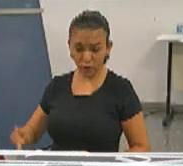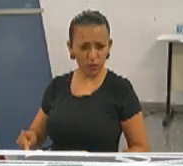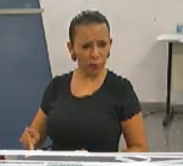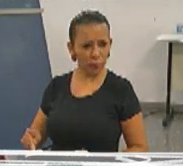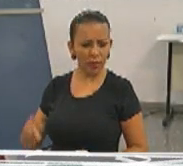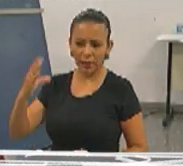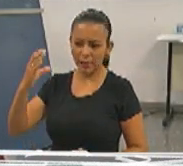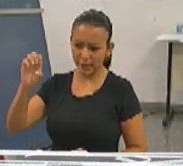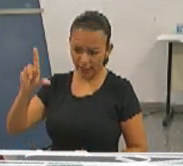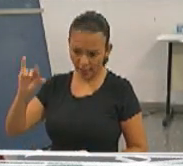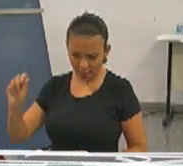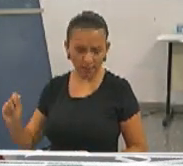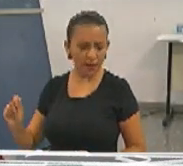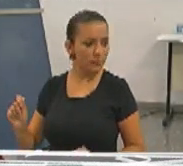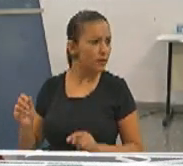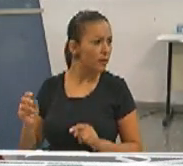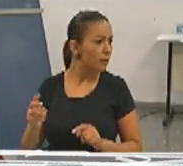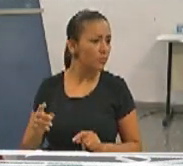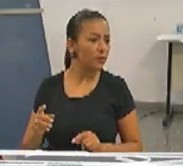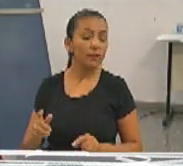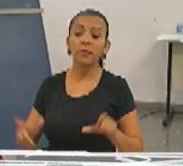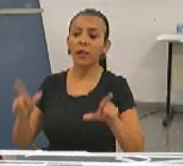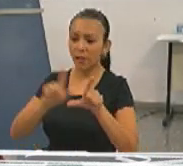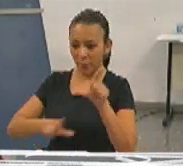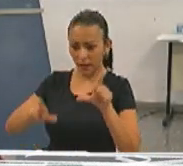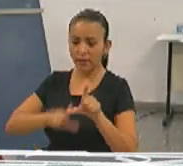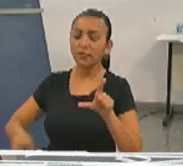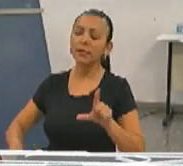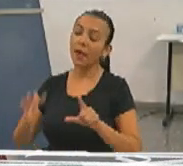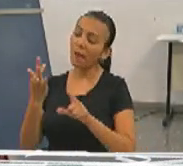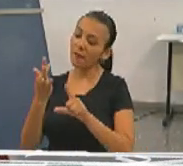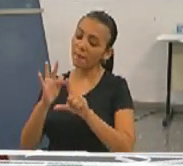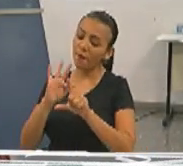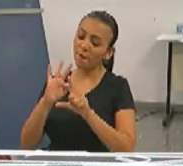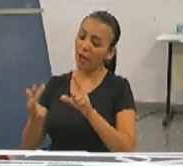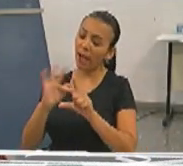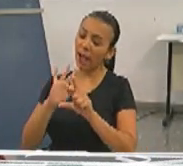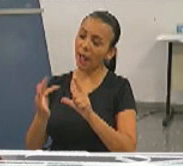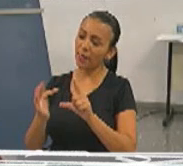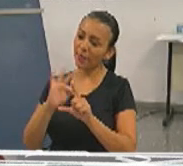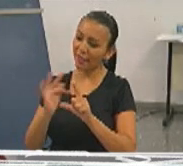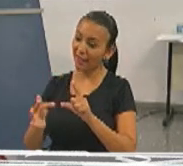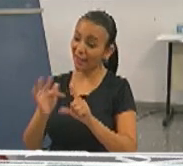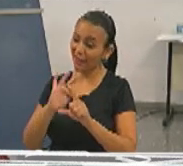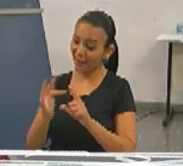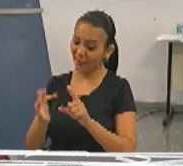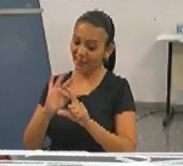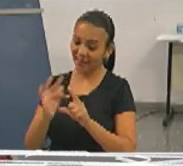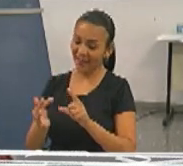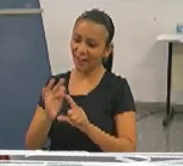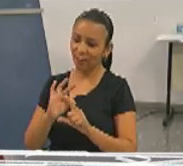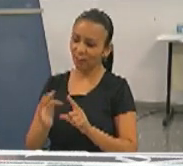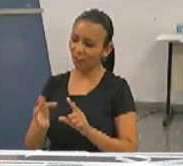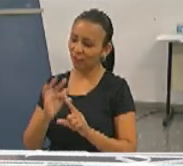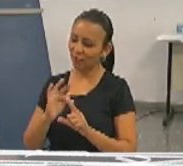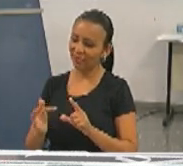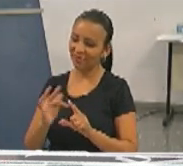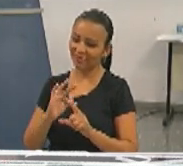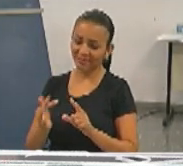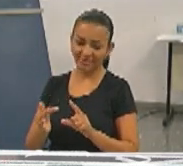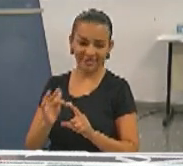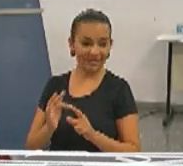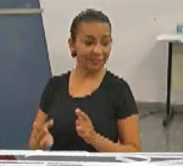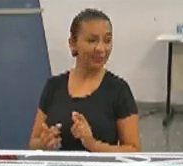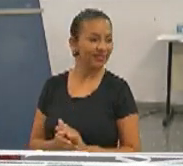Delatio Fernandes, da Letras da Facale. Eu peço, então, que o técnico Bruno Augusto